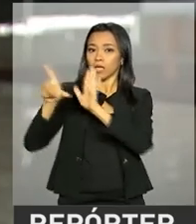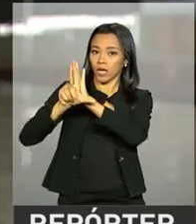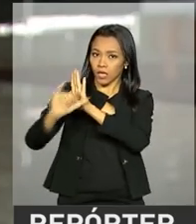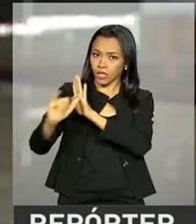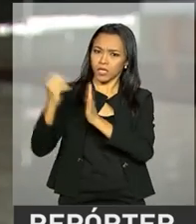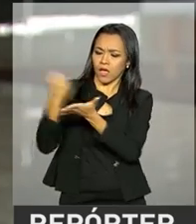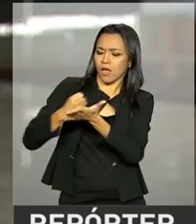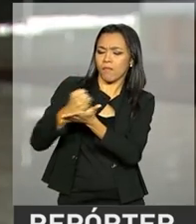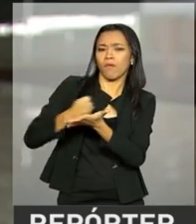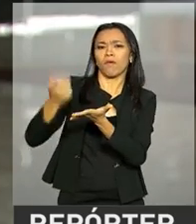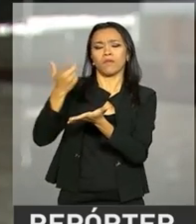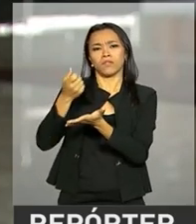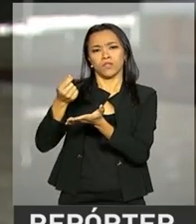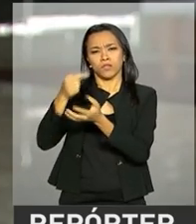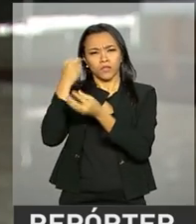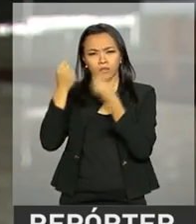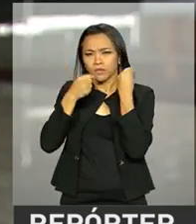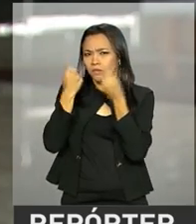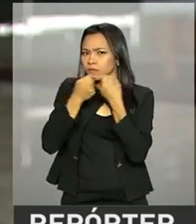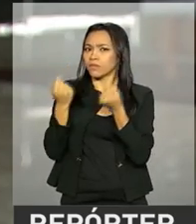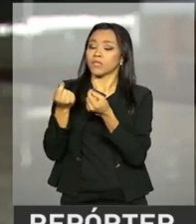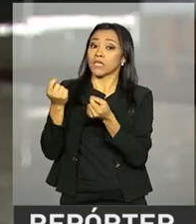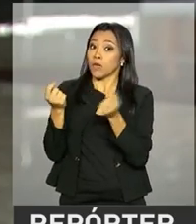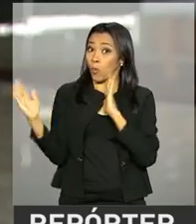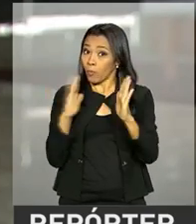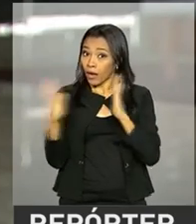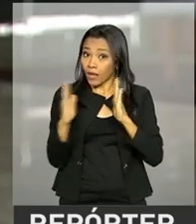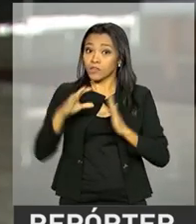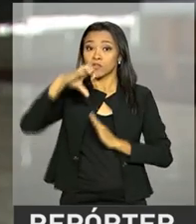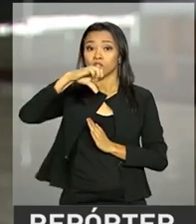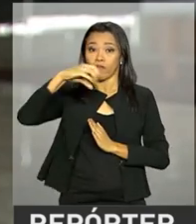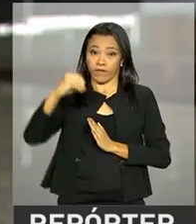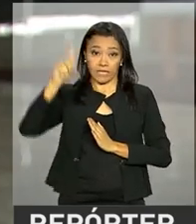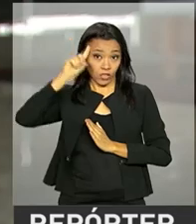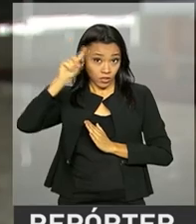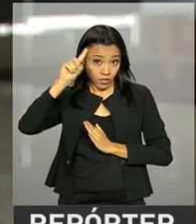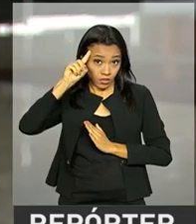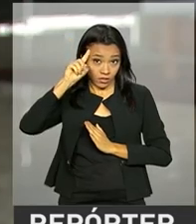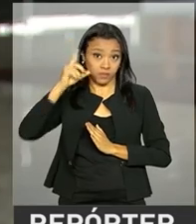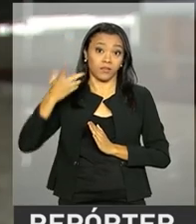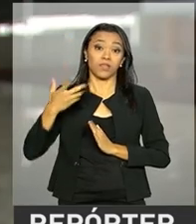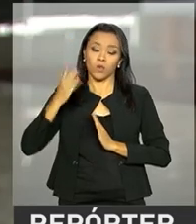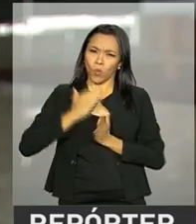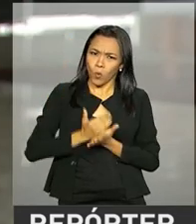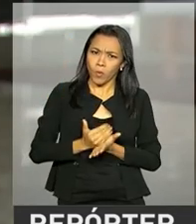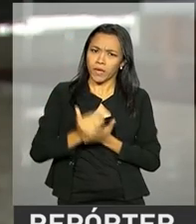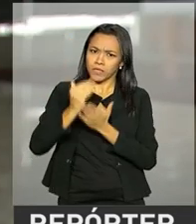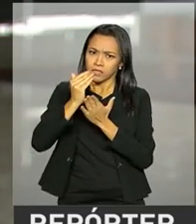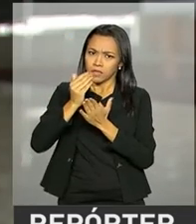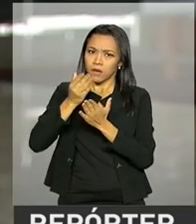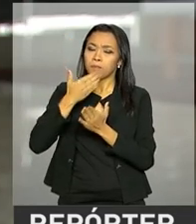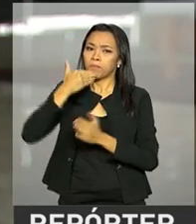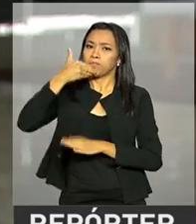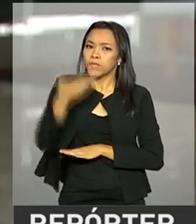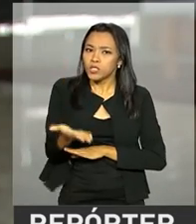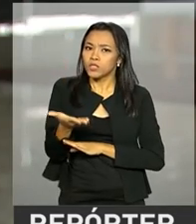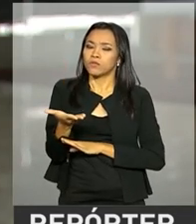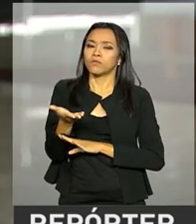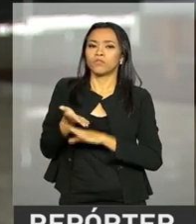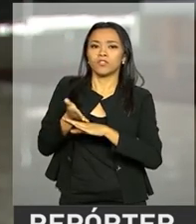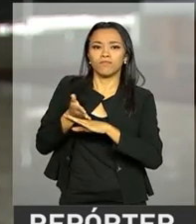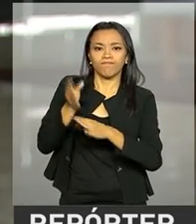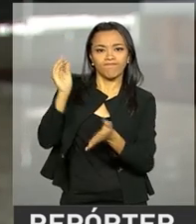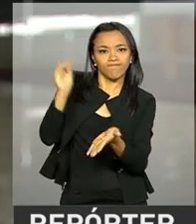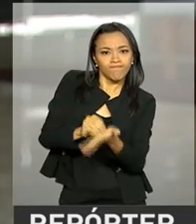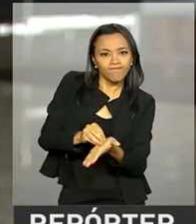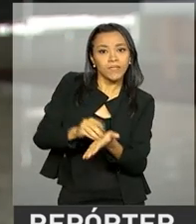farmacêuticos não poderá ultrapassar os 90 dias o período passa a contar a partir da data de entrada do pedido de registro e a